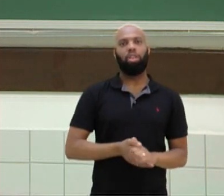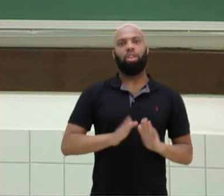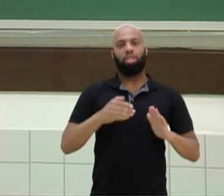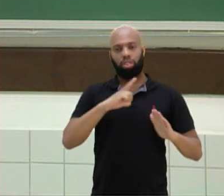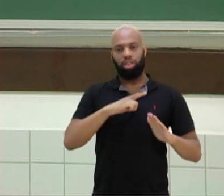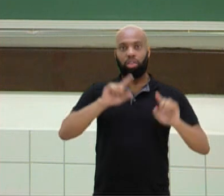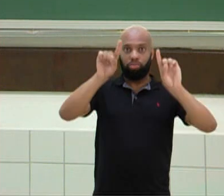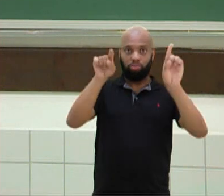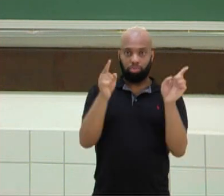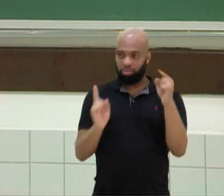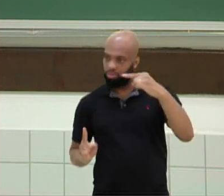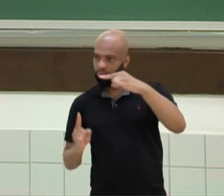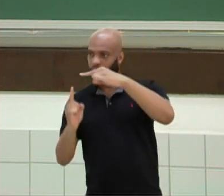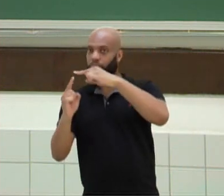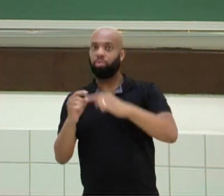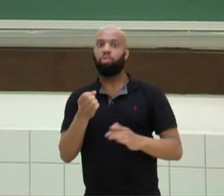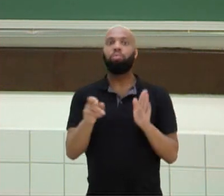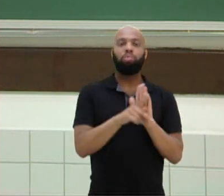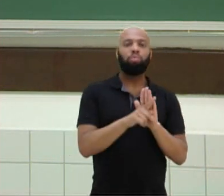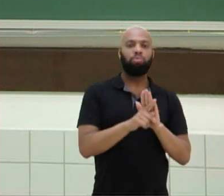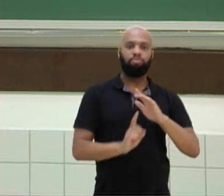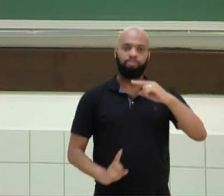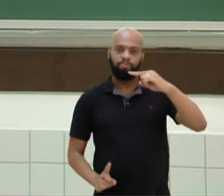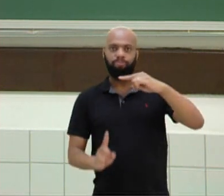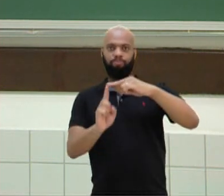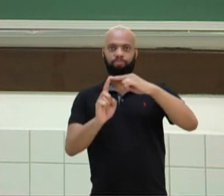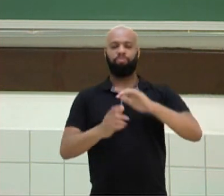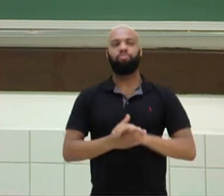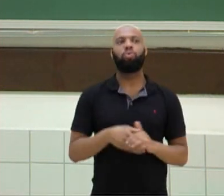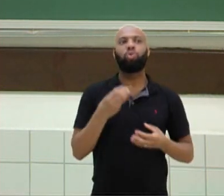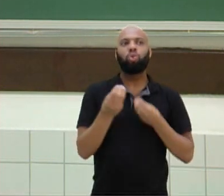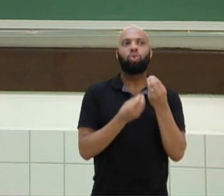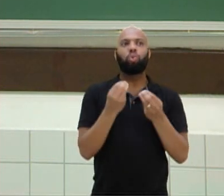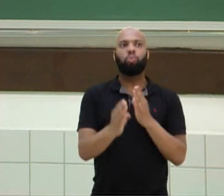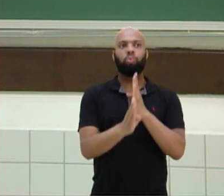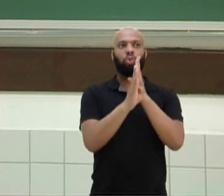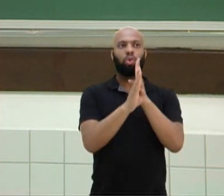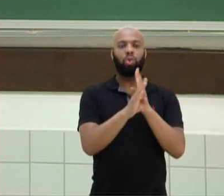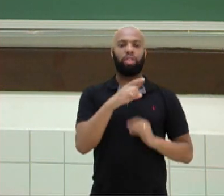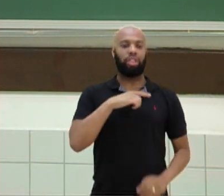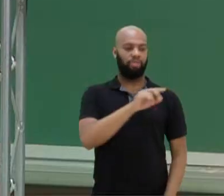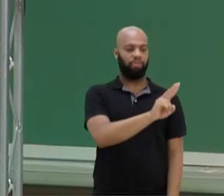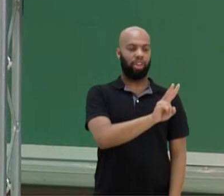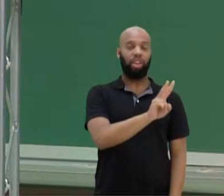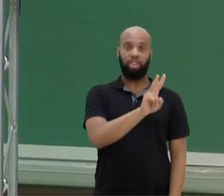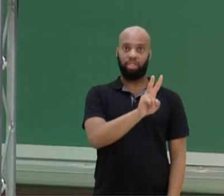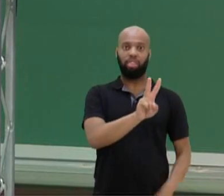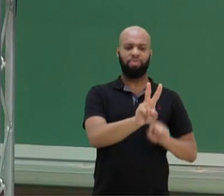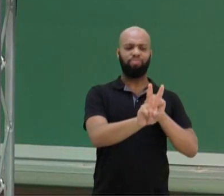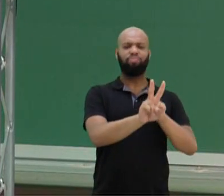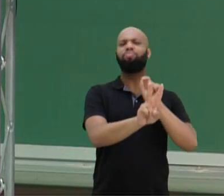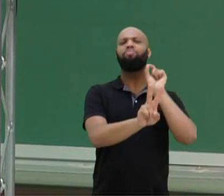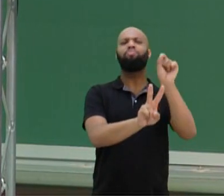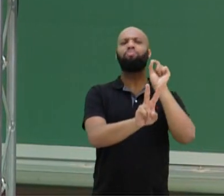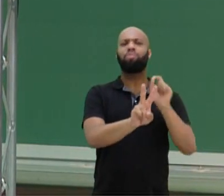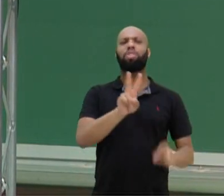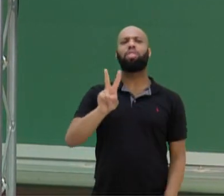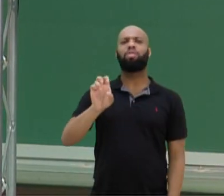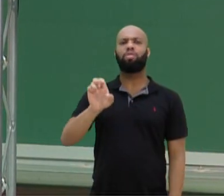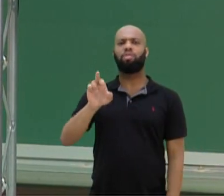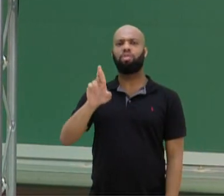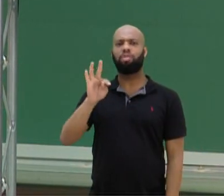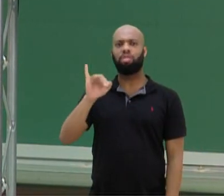máximo da função. Como calcular isso, professor? O vértice tem o x e o y do vértice. O x